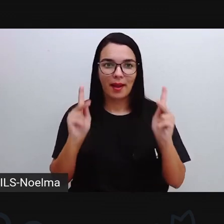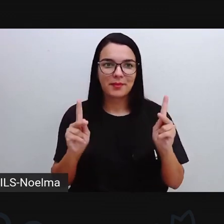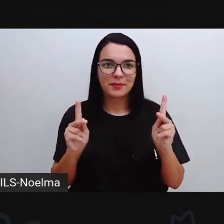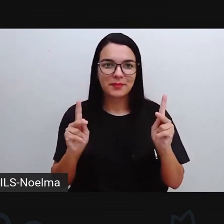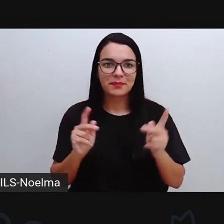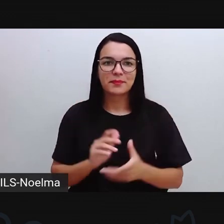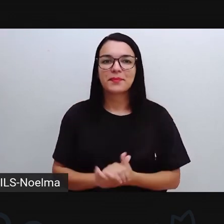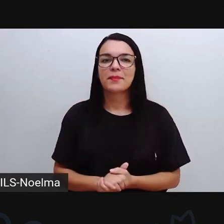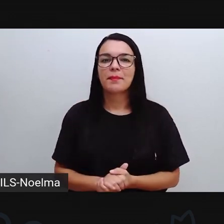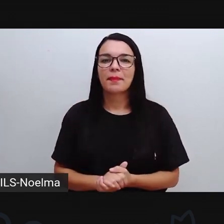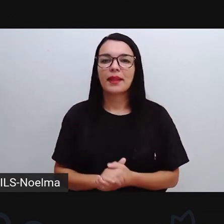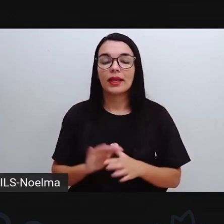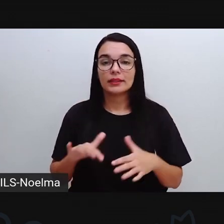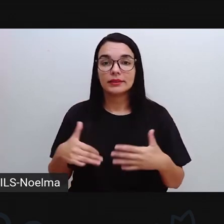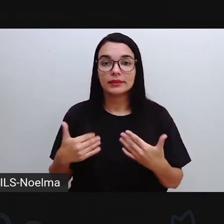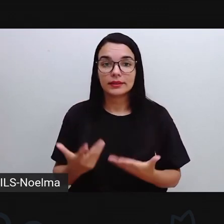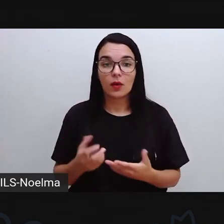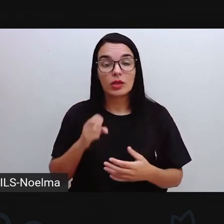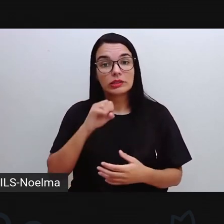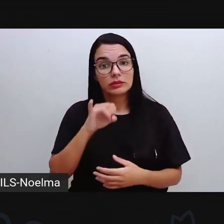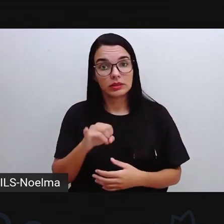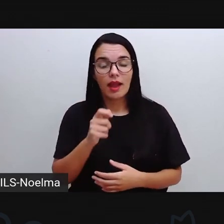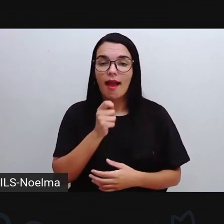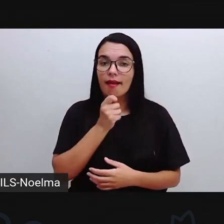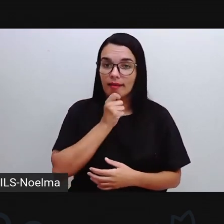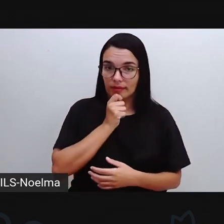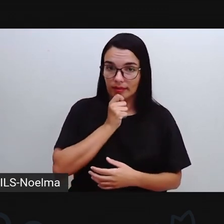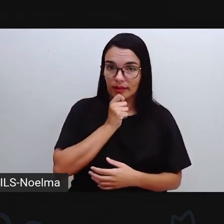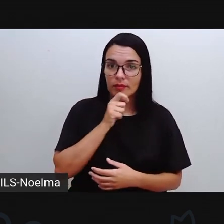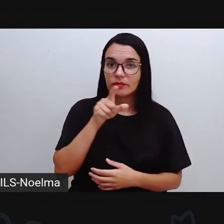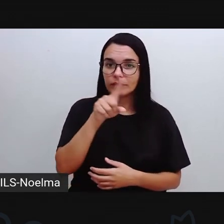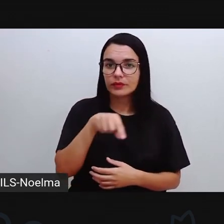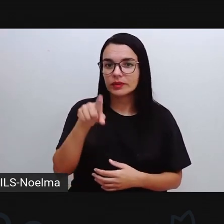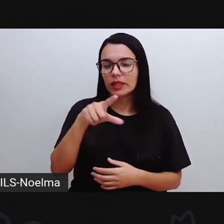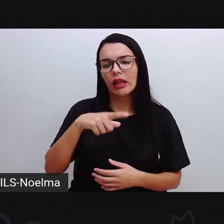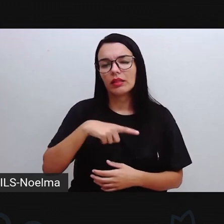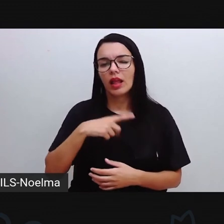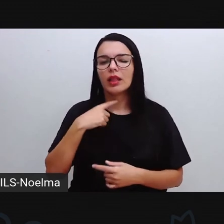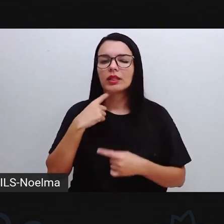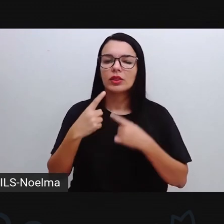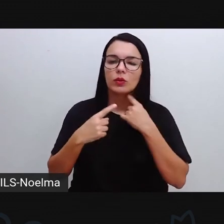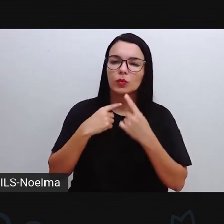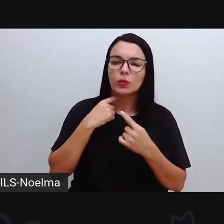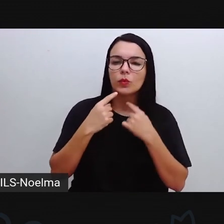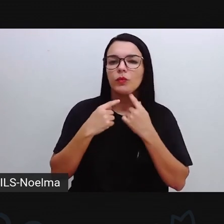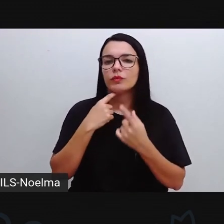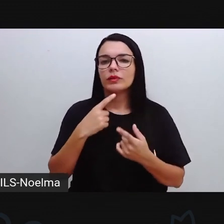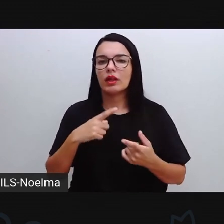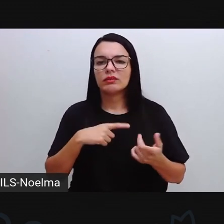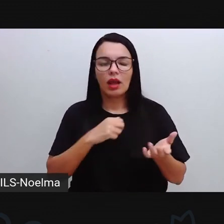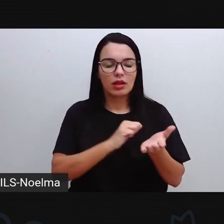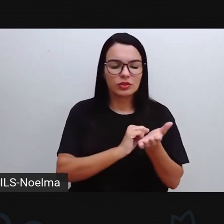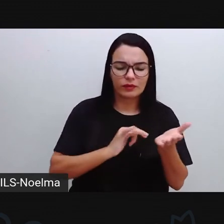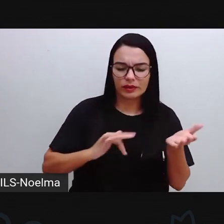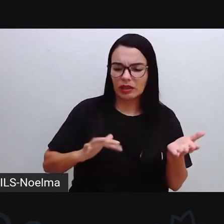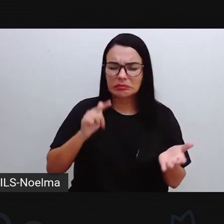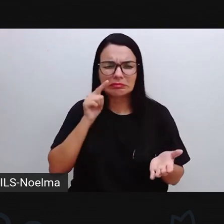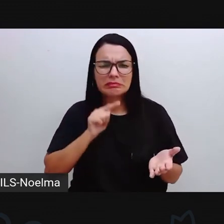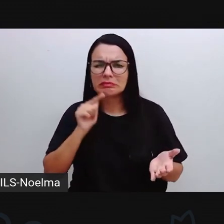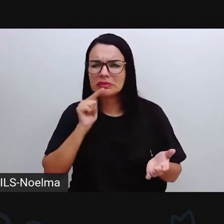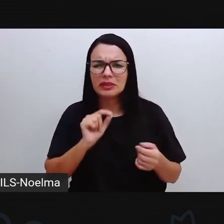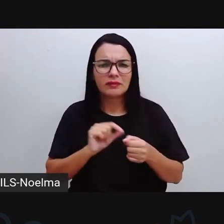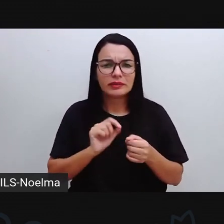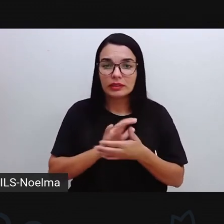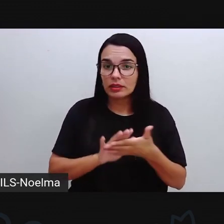gente? Bom, e se mesmo assim vocês tiverem dúvidas aí em relação à atividade de vocês, para o que